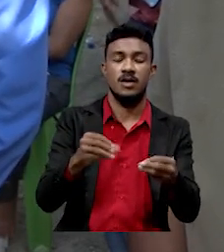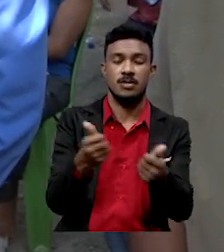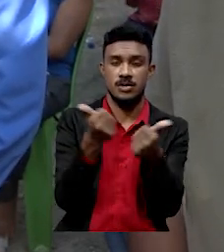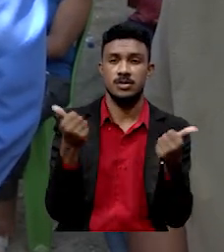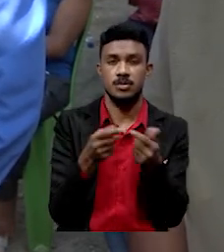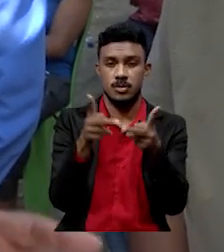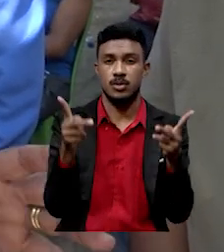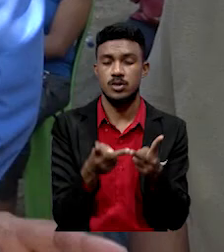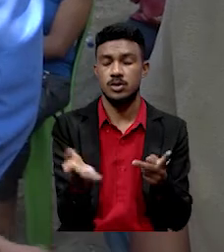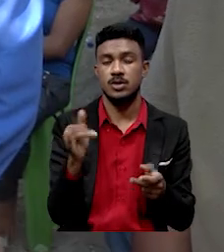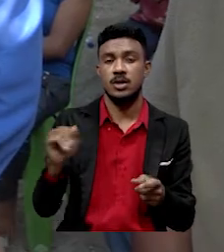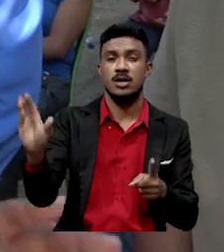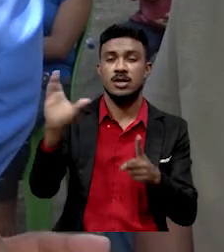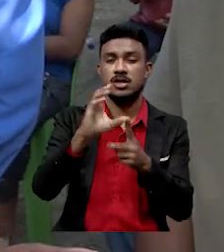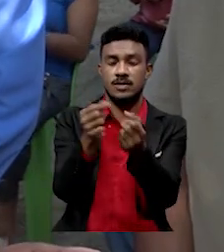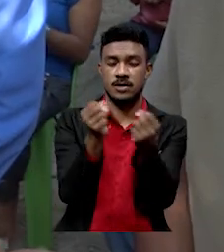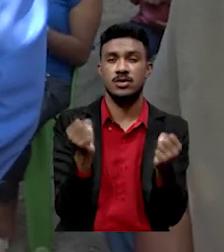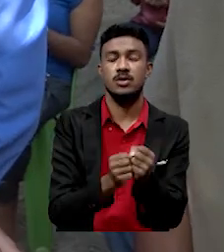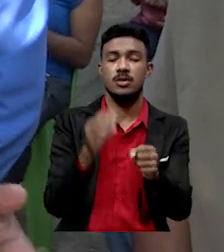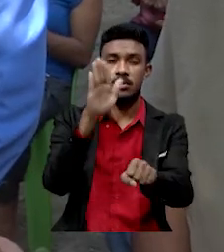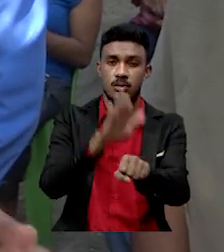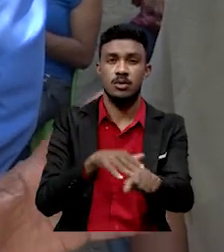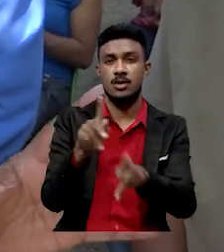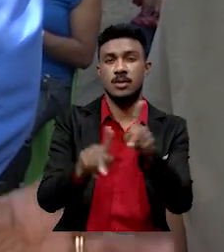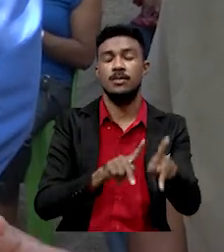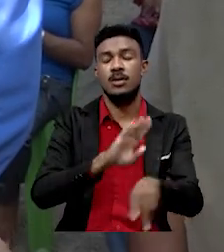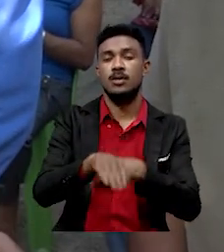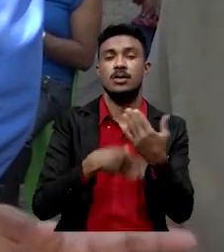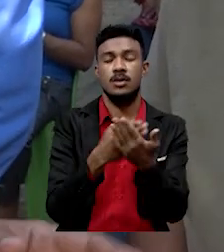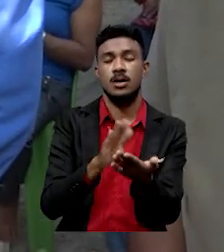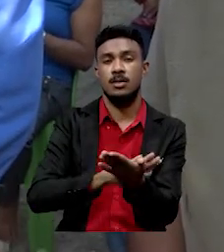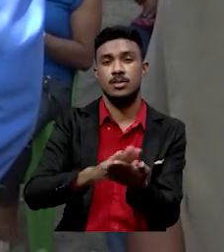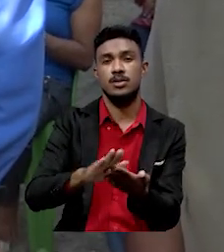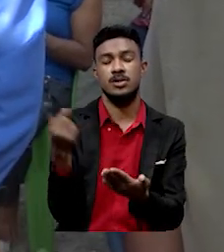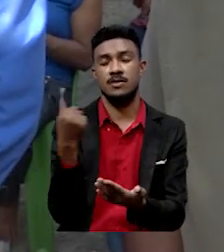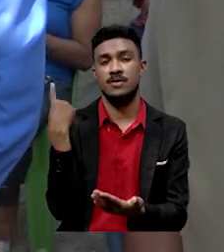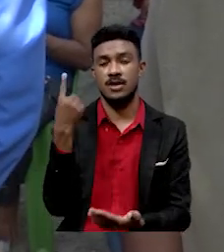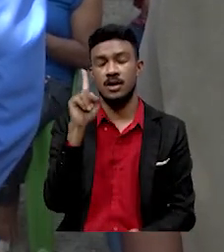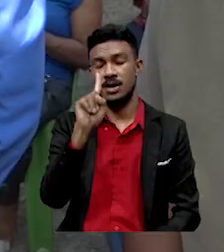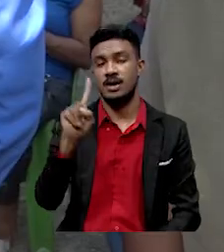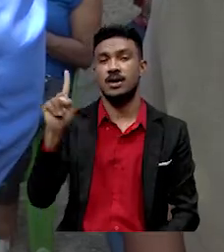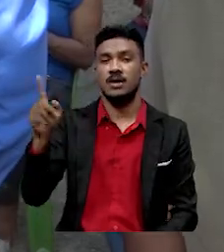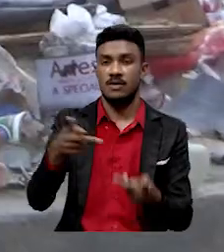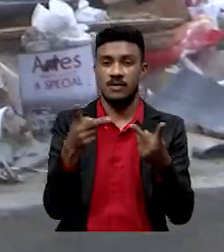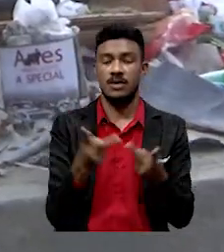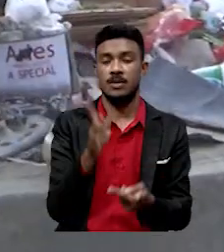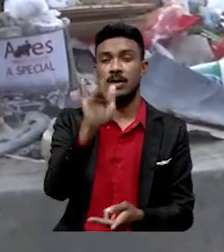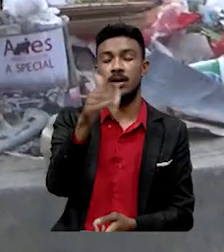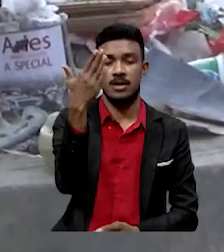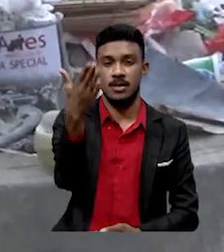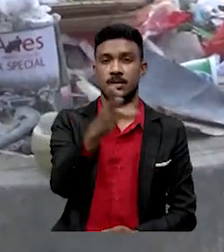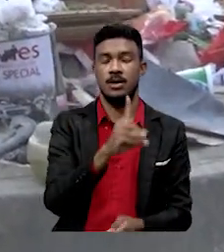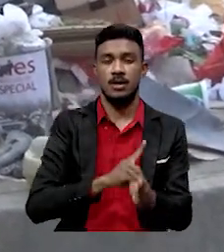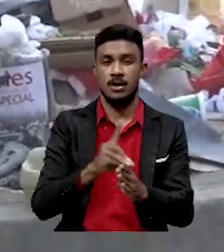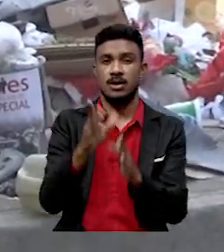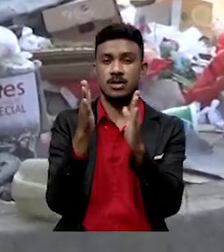chefe suco, rato em sa, irida, organiza na comunidade, rato ramos na FATIN, irida que na FATIN na Bequerrela na BAM. Né? Diretor